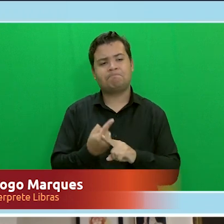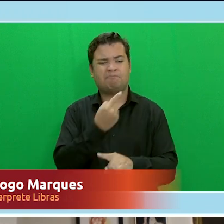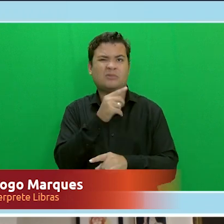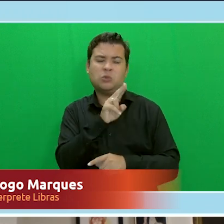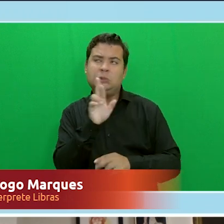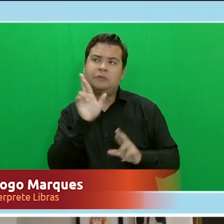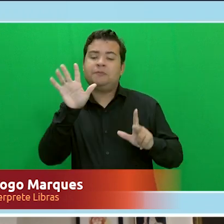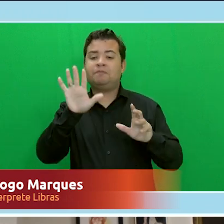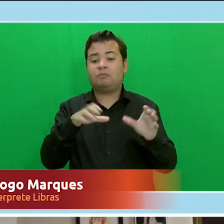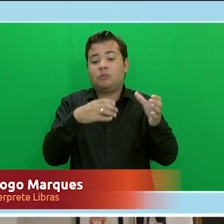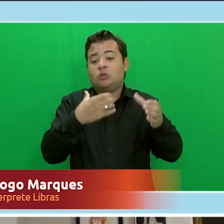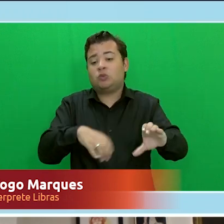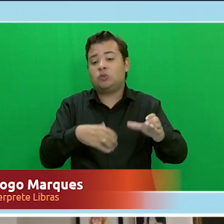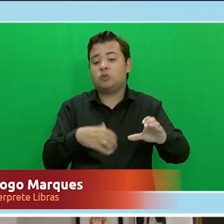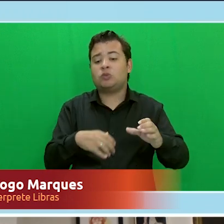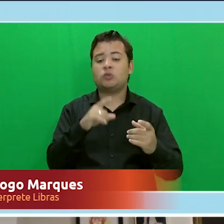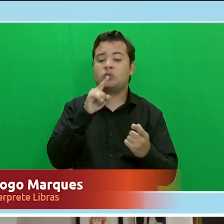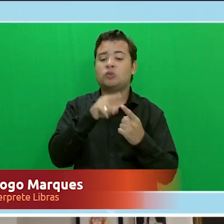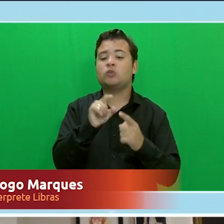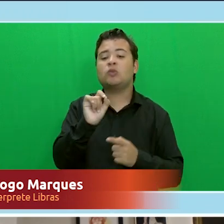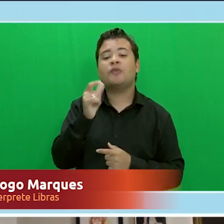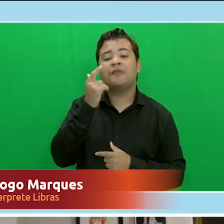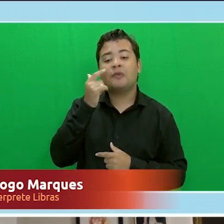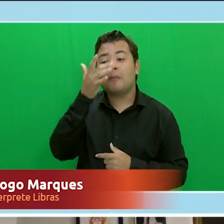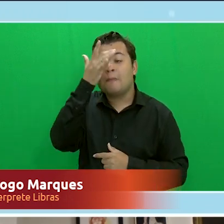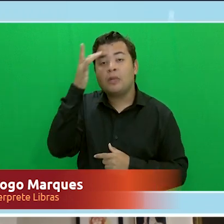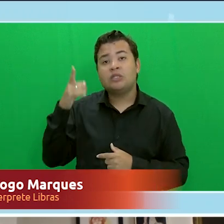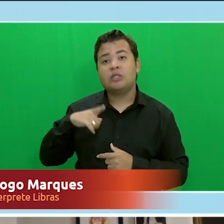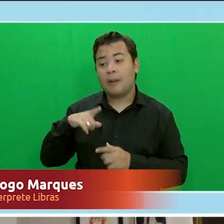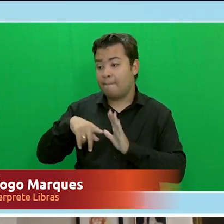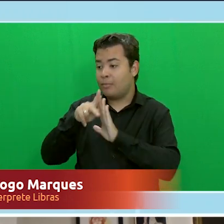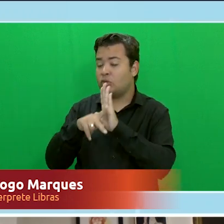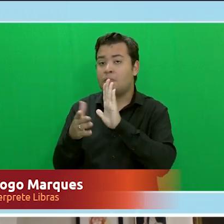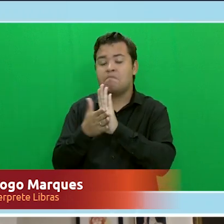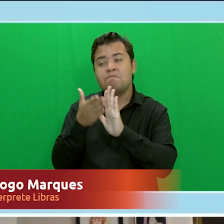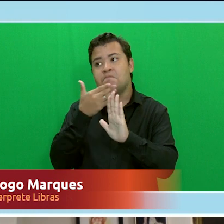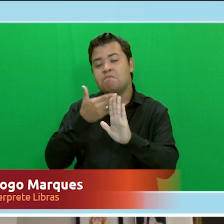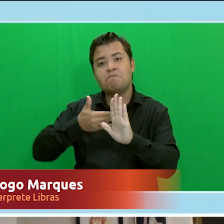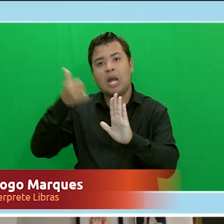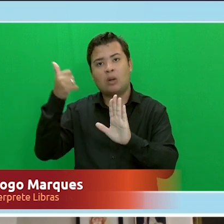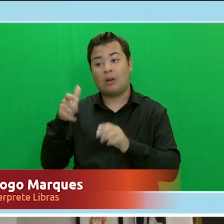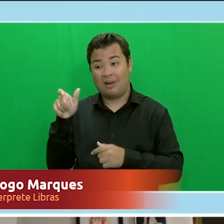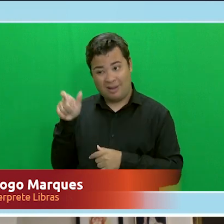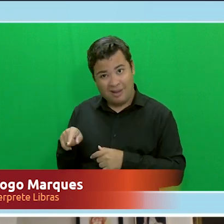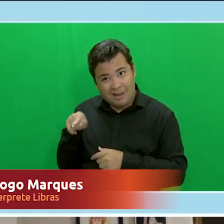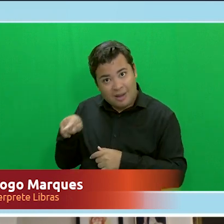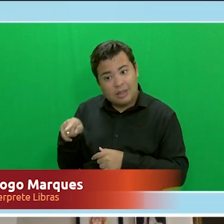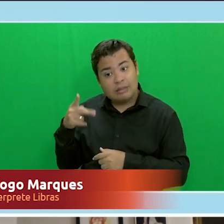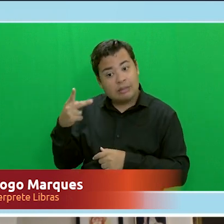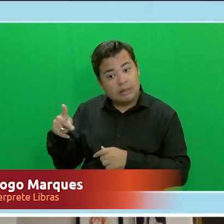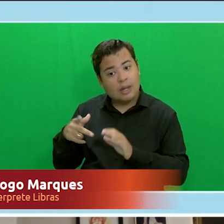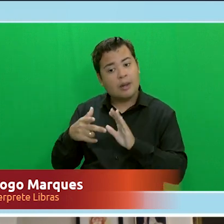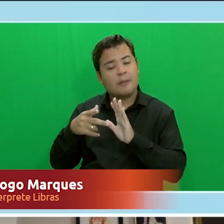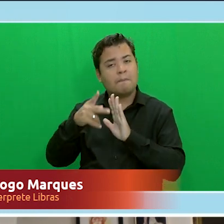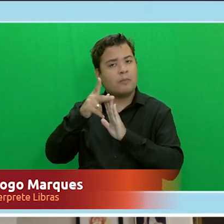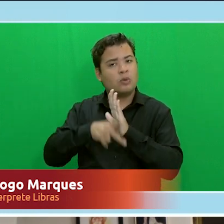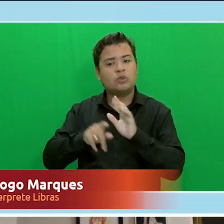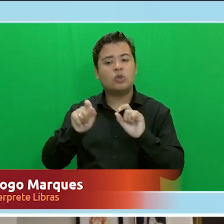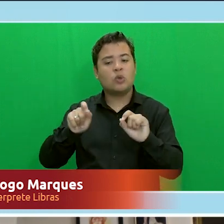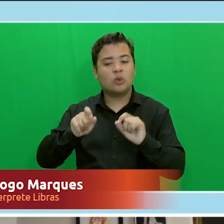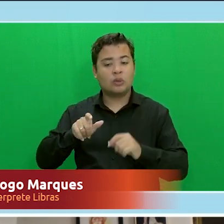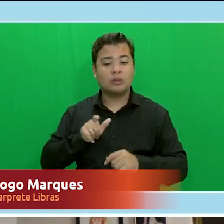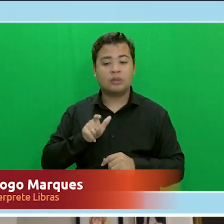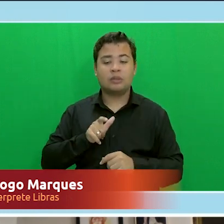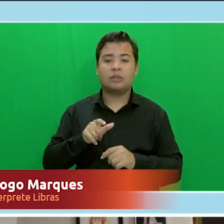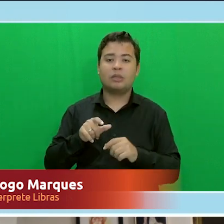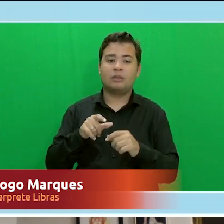esse o nome, mas um concurso para quem é que ia apresentar o melhor projeto. E o projeto dele foi